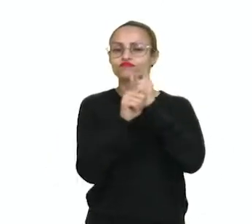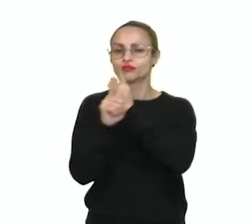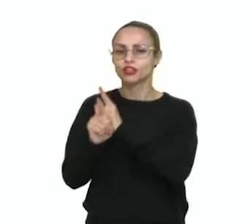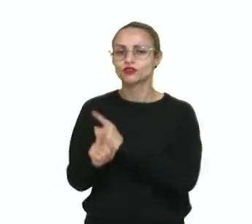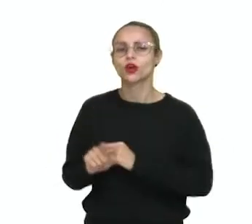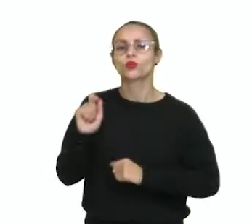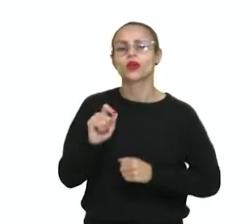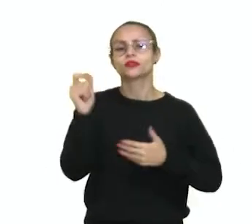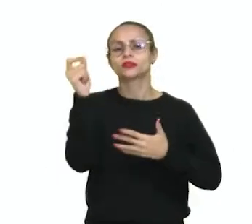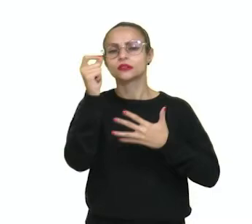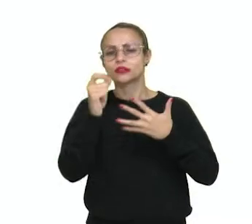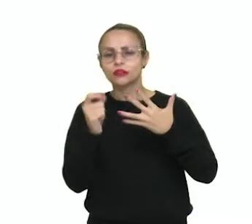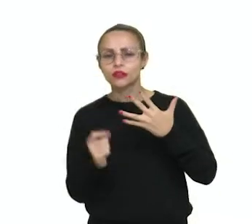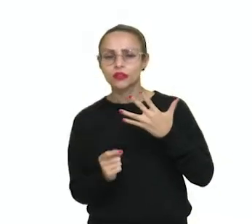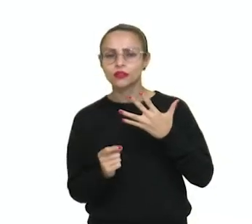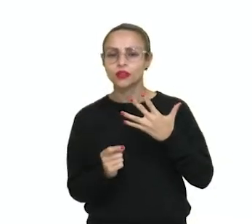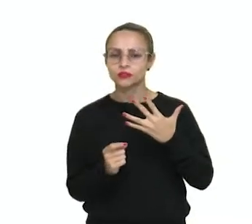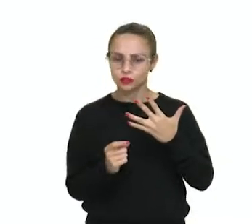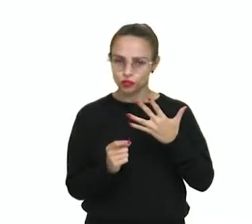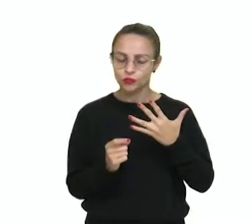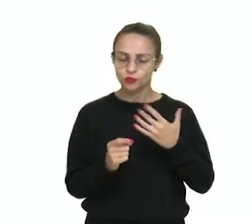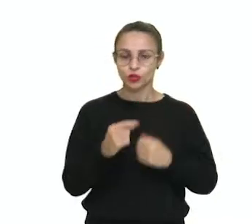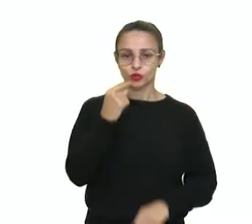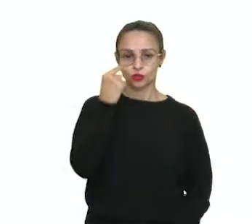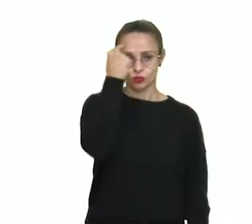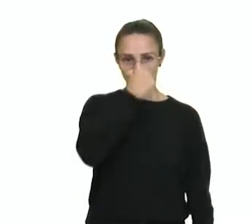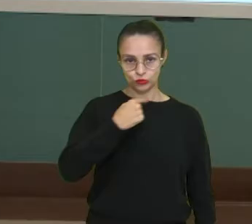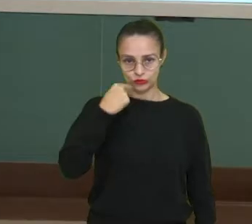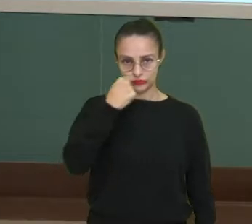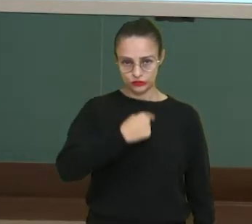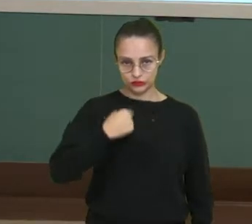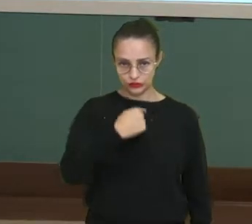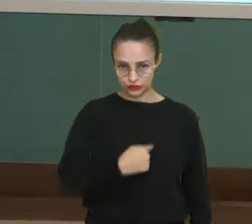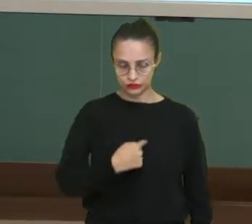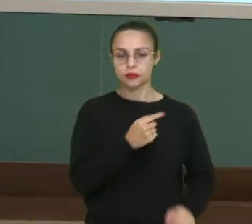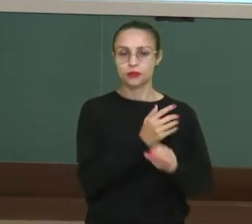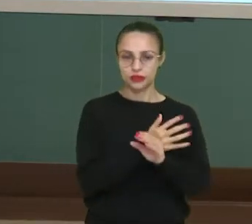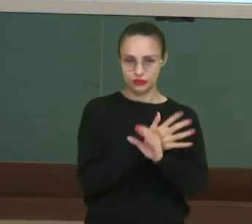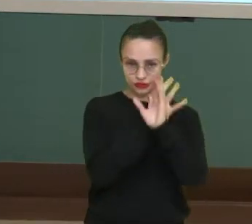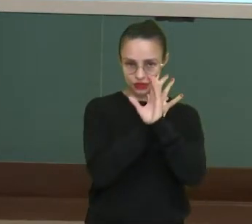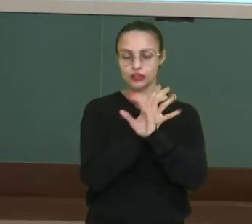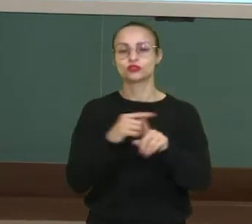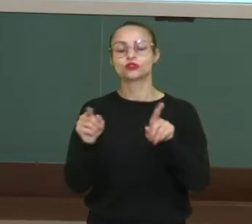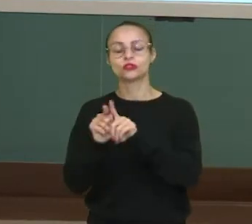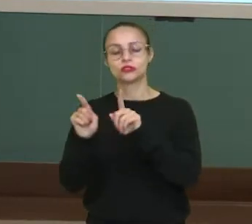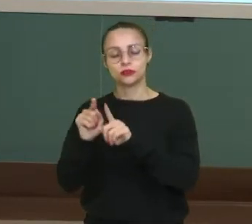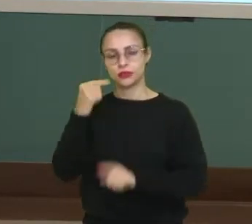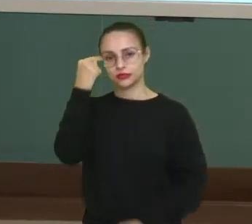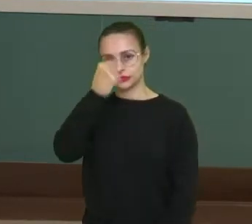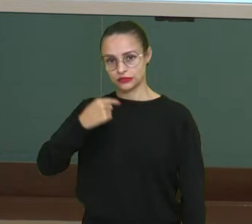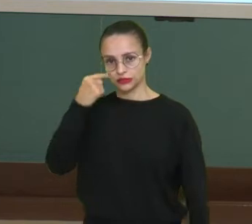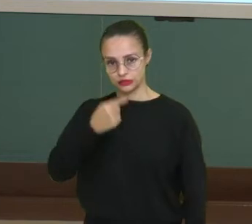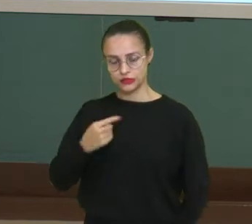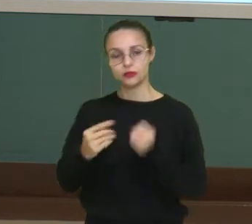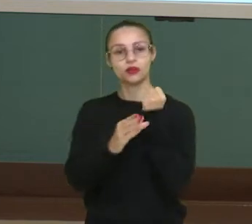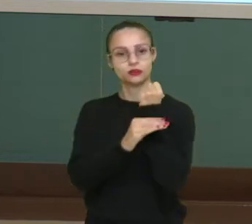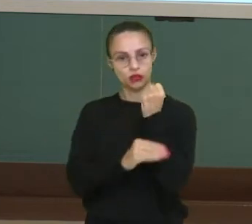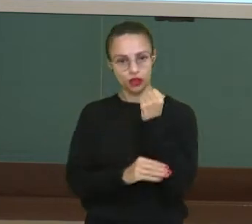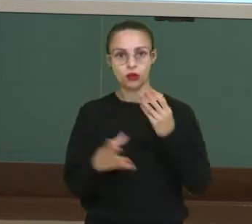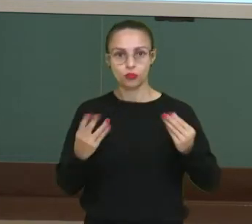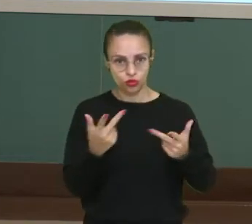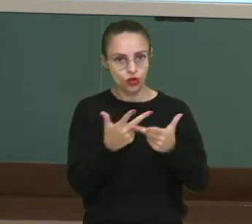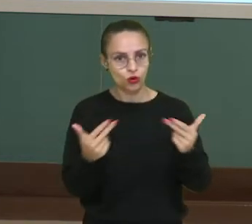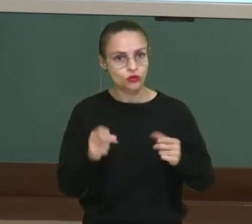as partes dos sistemas esquelético e muscular. É muita coisa. É muita coisa. O sistema esquelético é